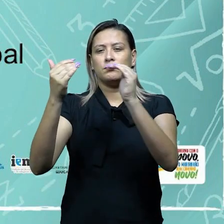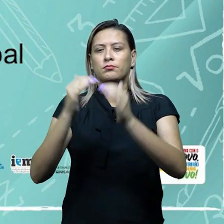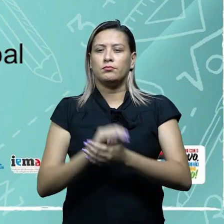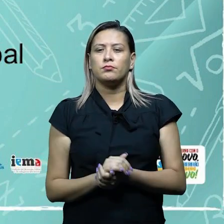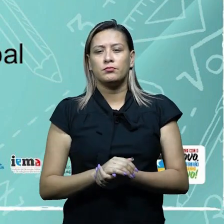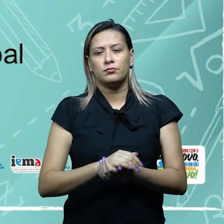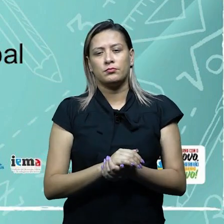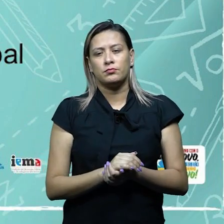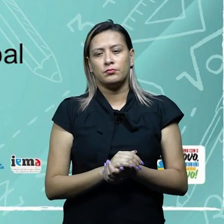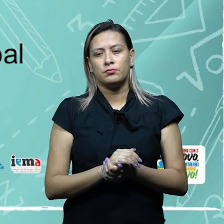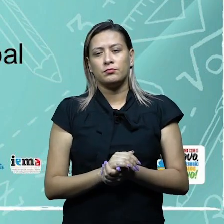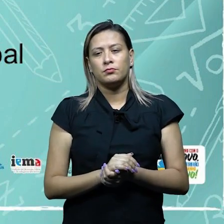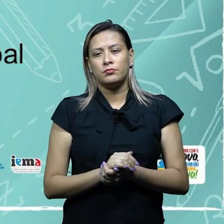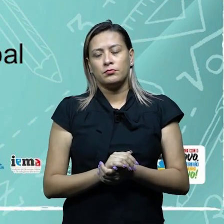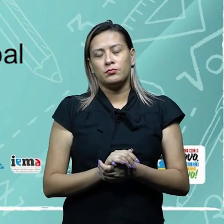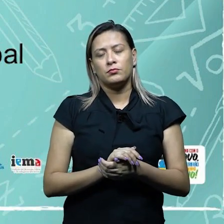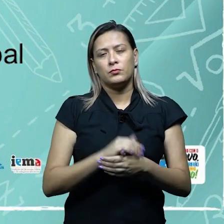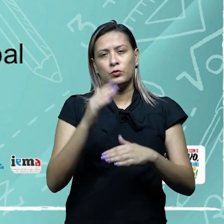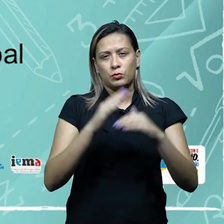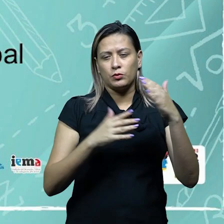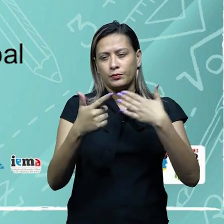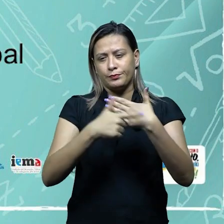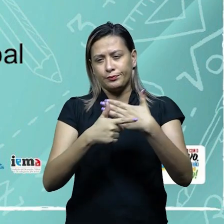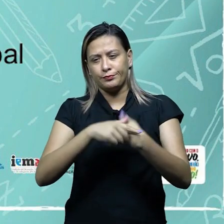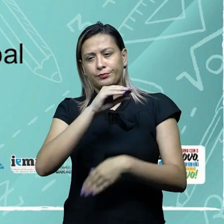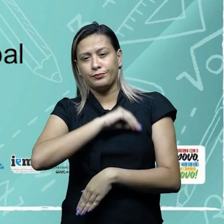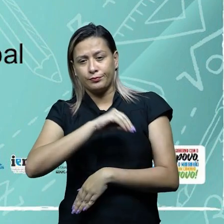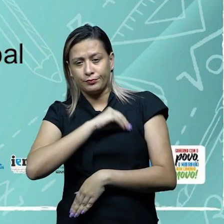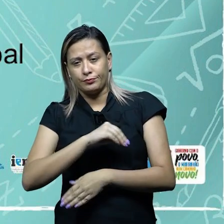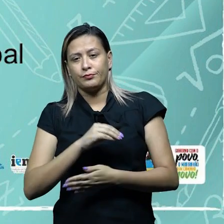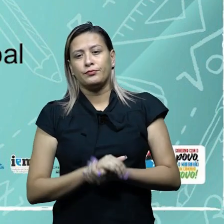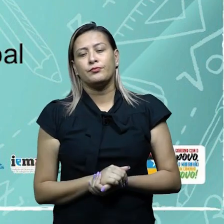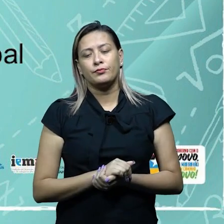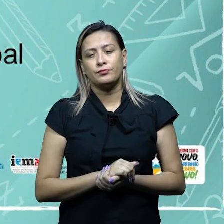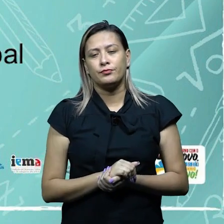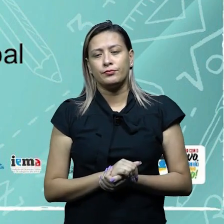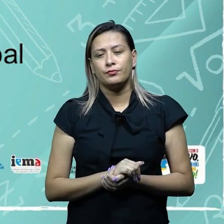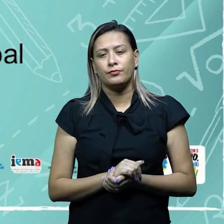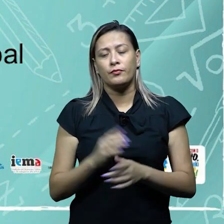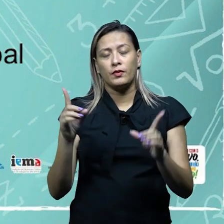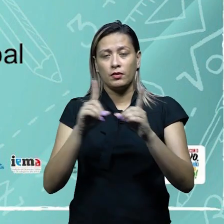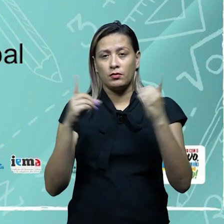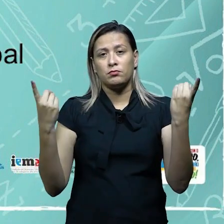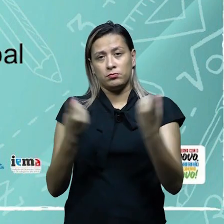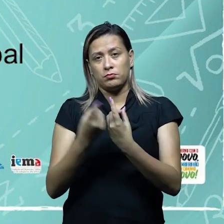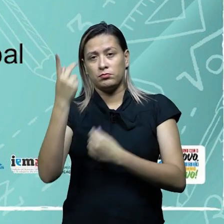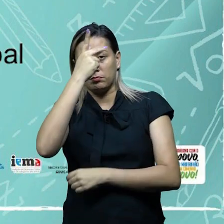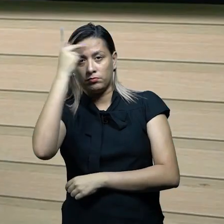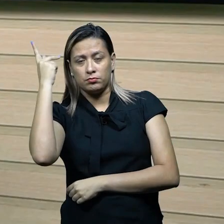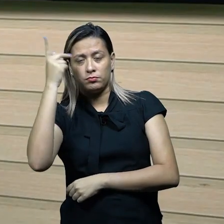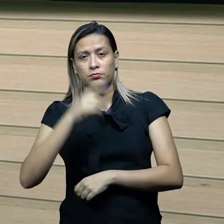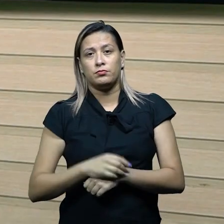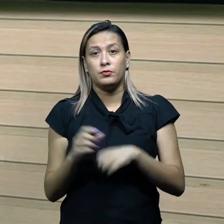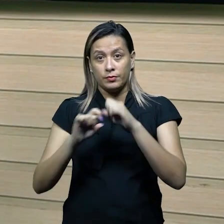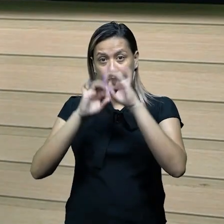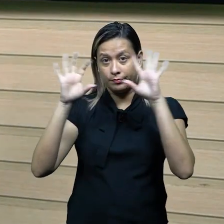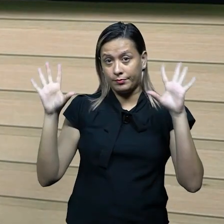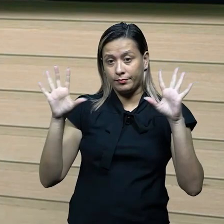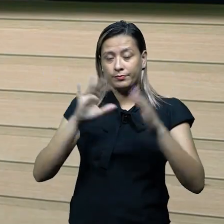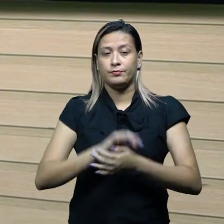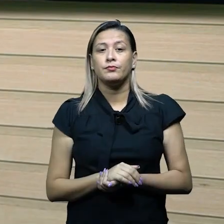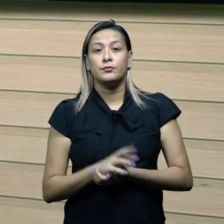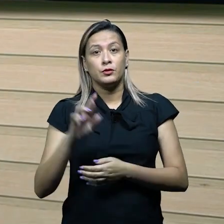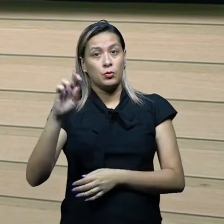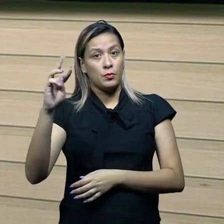e salários, também conhecido como plano de cargos e carreiras, remuneração e departamento pessoal. Ficou claro? O RH é tudo isso aqui,